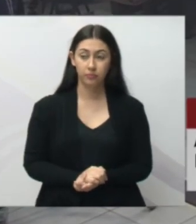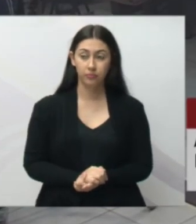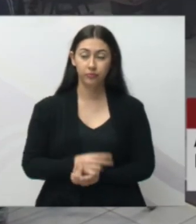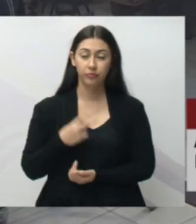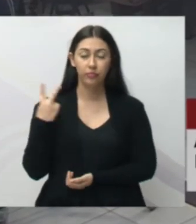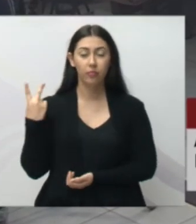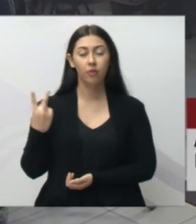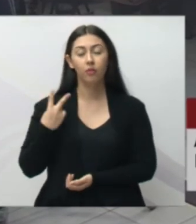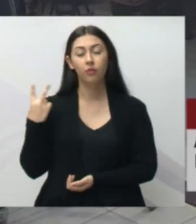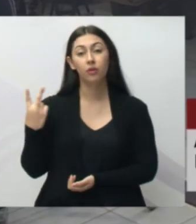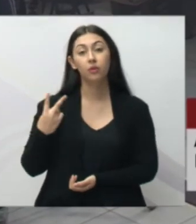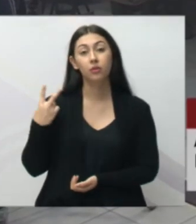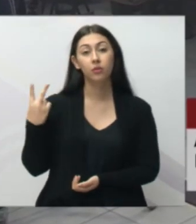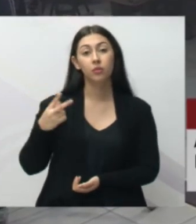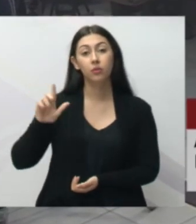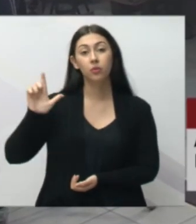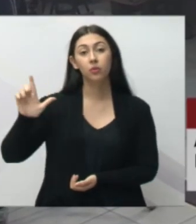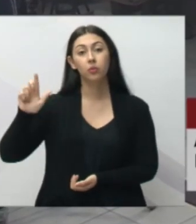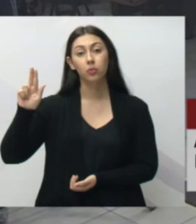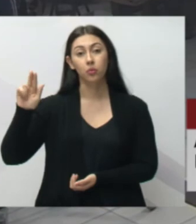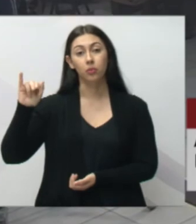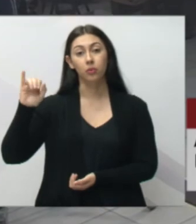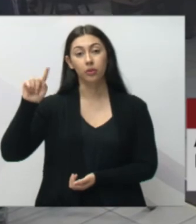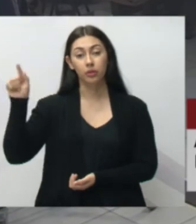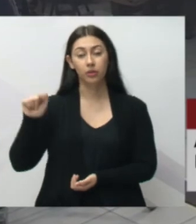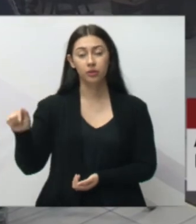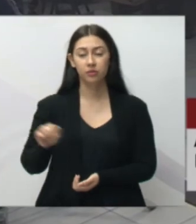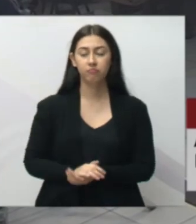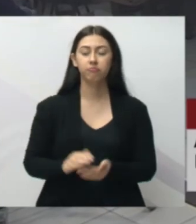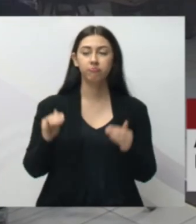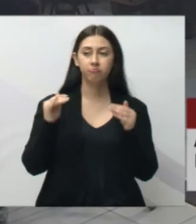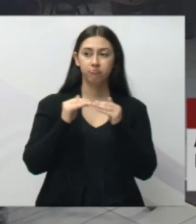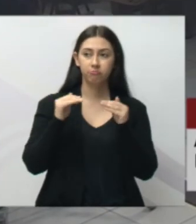Como vota o vereador Luiz Flávio? Favorável.